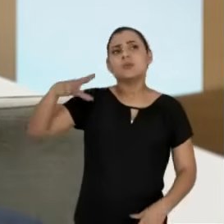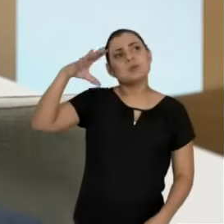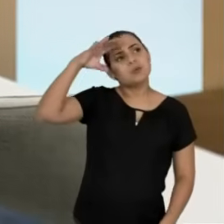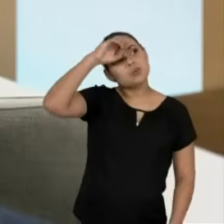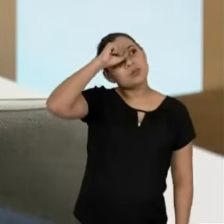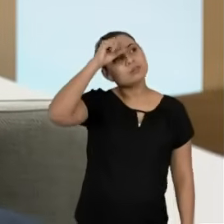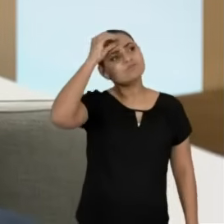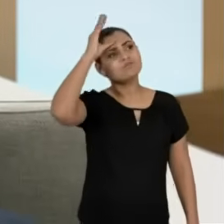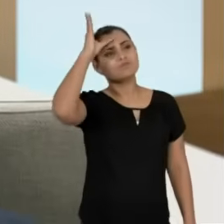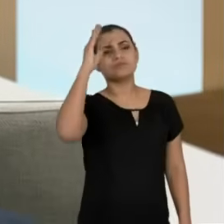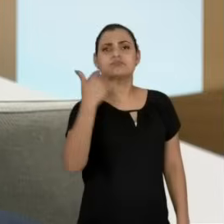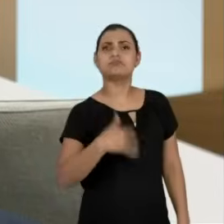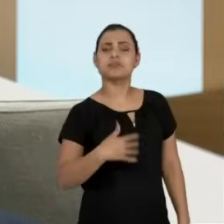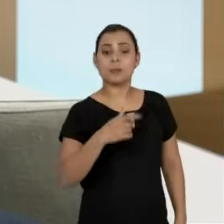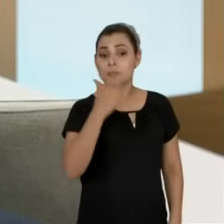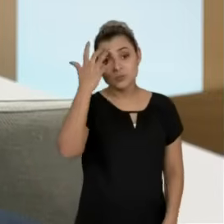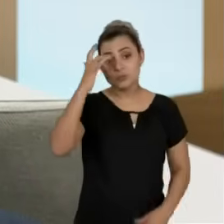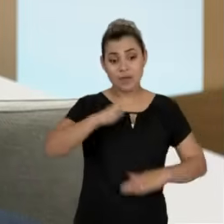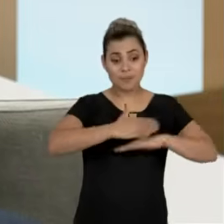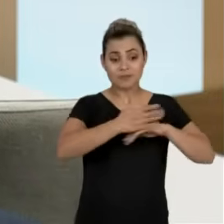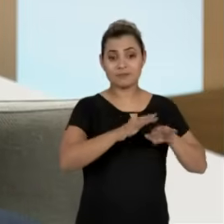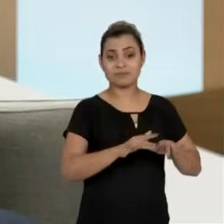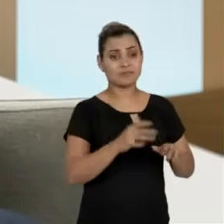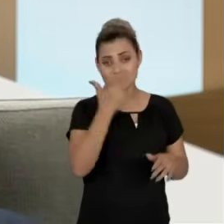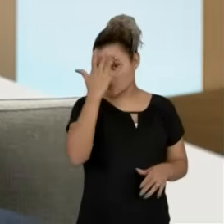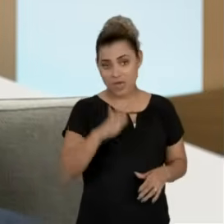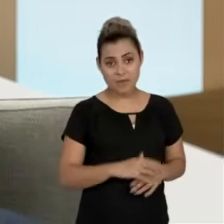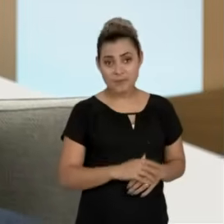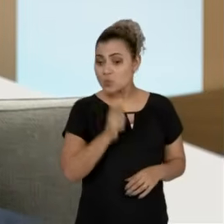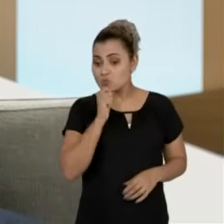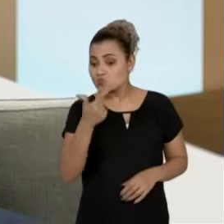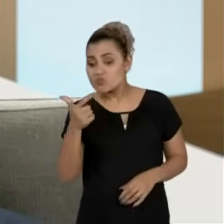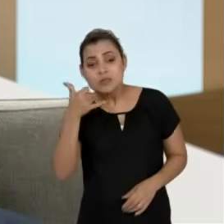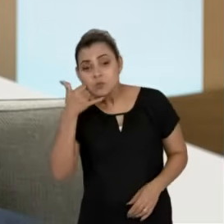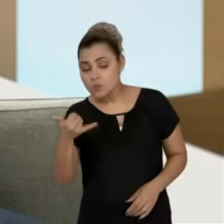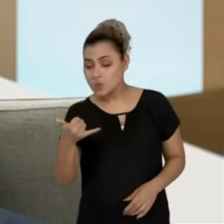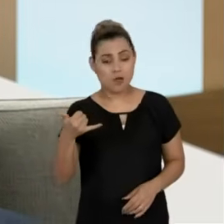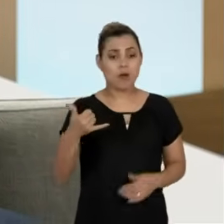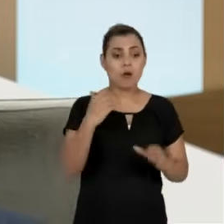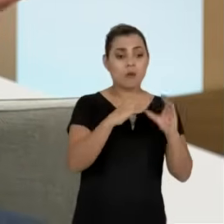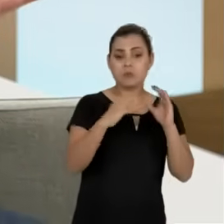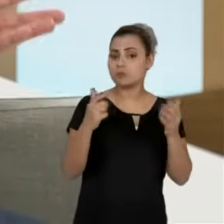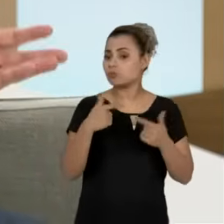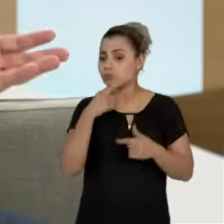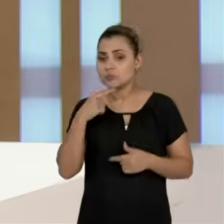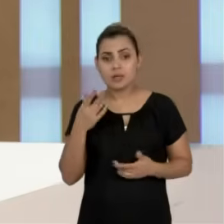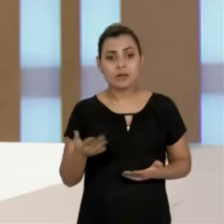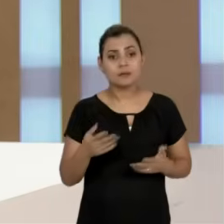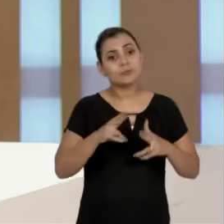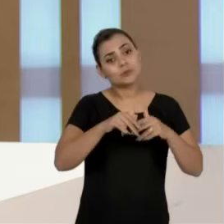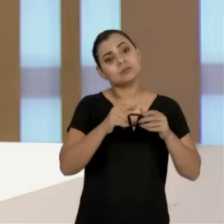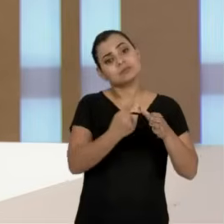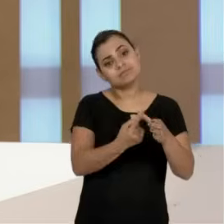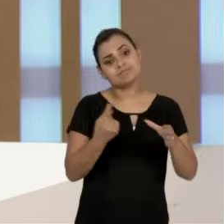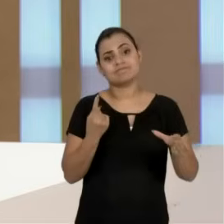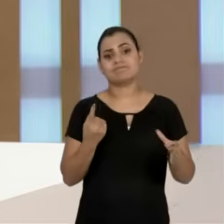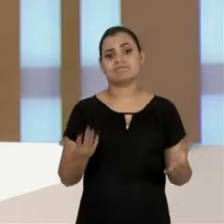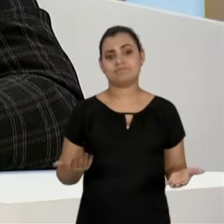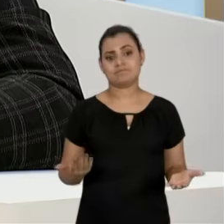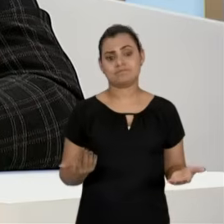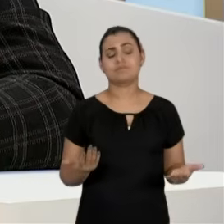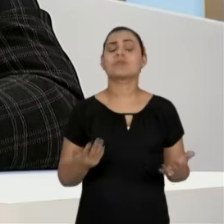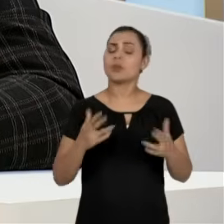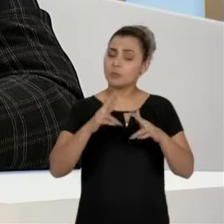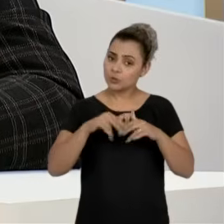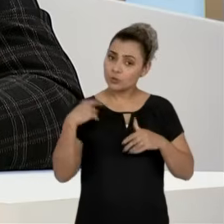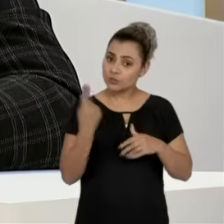sabedoria, mas não sabe mexer no computador, não tem um celular, não consegue se comunicar? Quer dizer, esse cara está totalmente excluído. Então, a gente